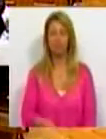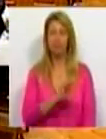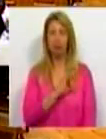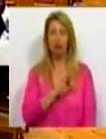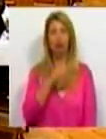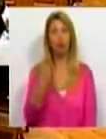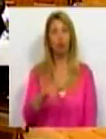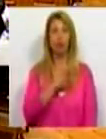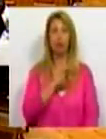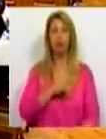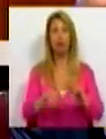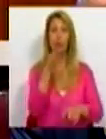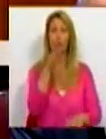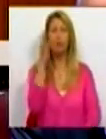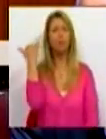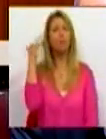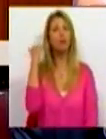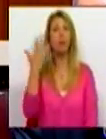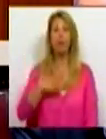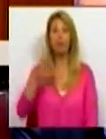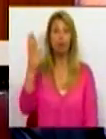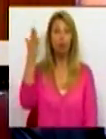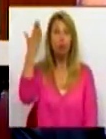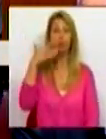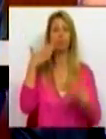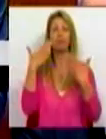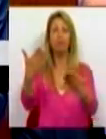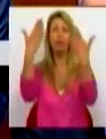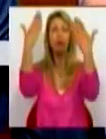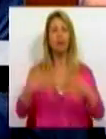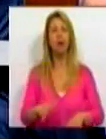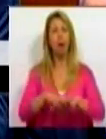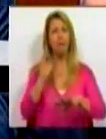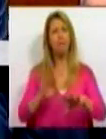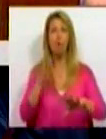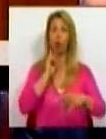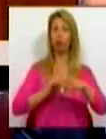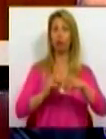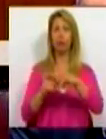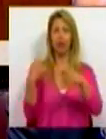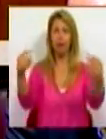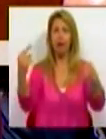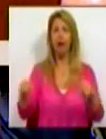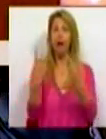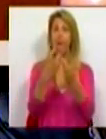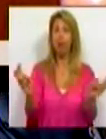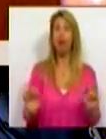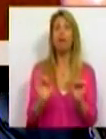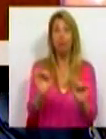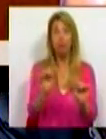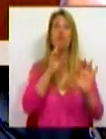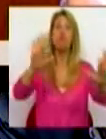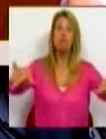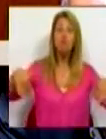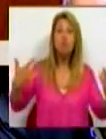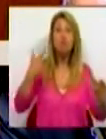Senhor Presidente, Senhor Deputado Passos Coelho, queria em primeiro lugar felicitá-lo pelo sucesso que tem na sua bancada, o que só pode auspiciar um bom